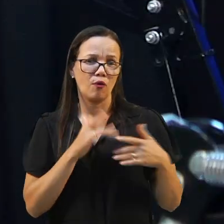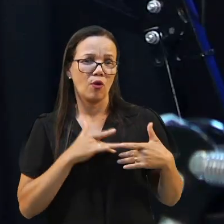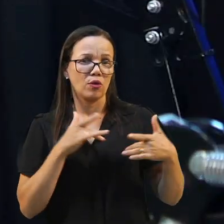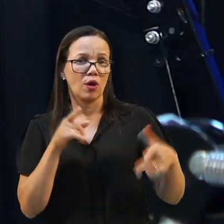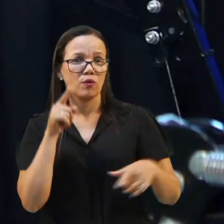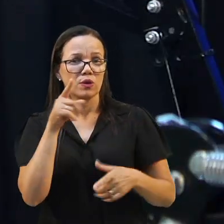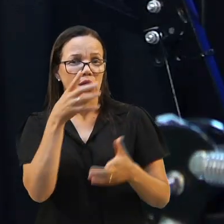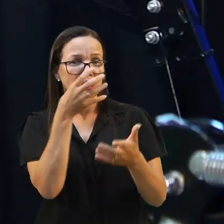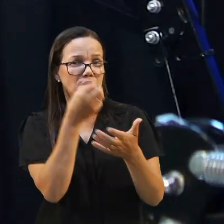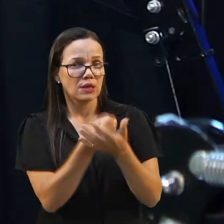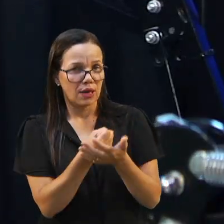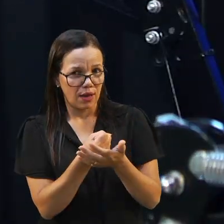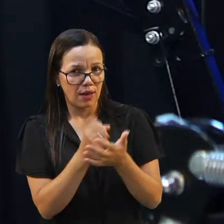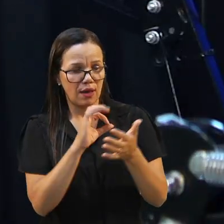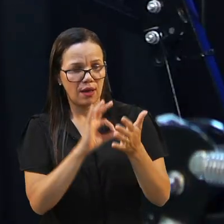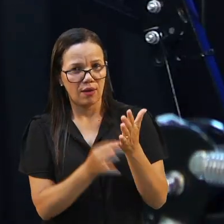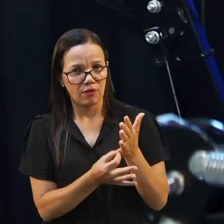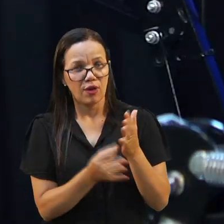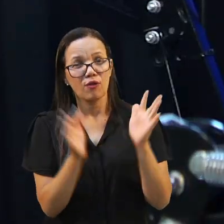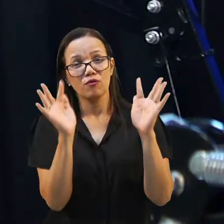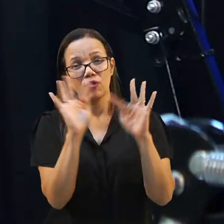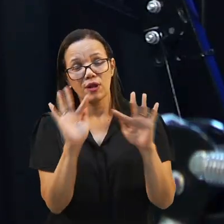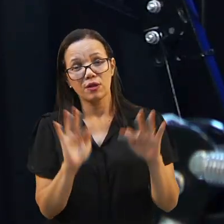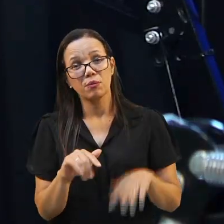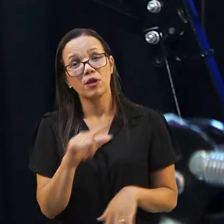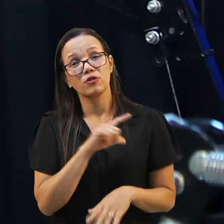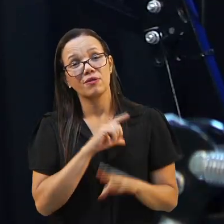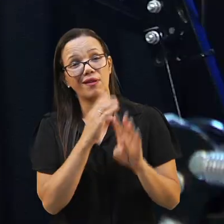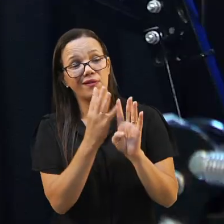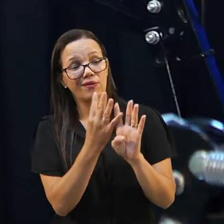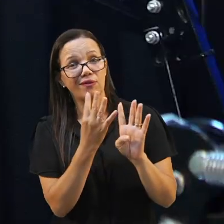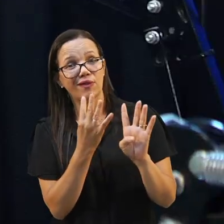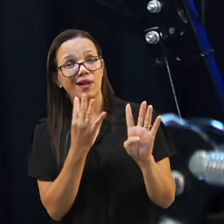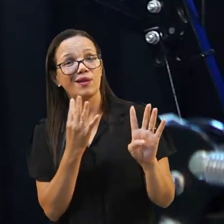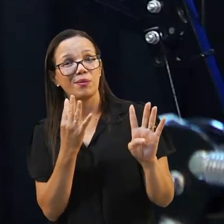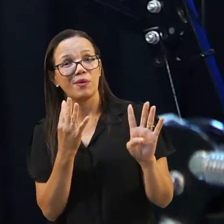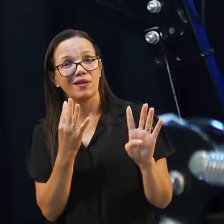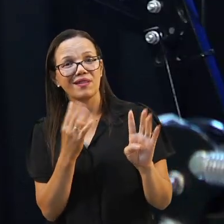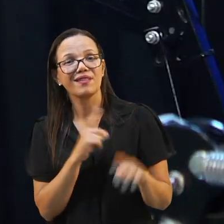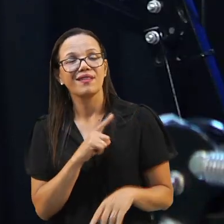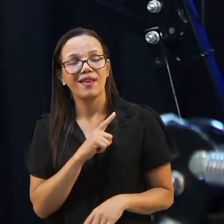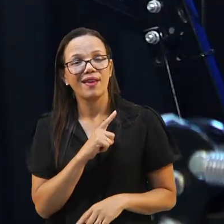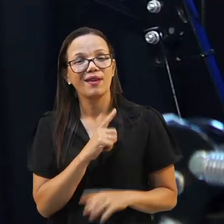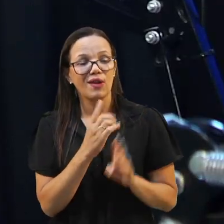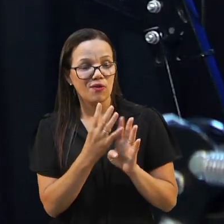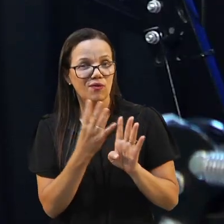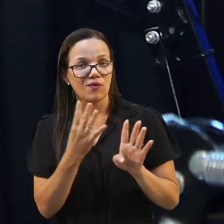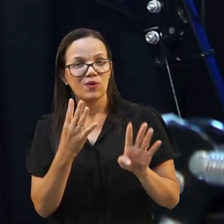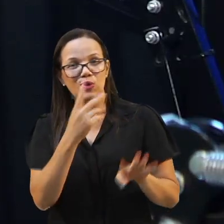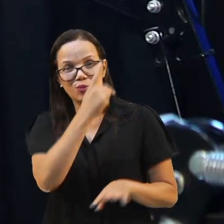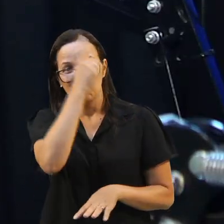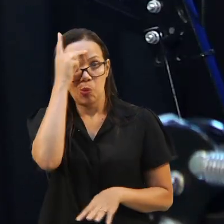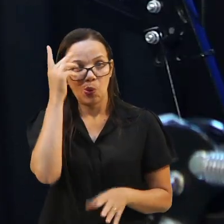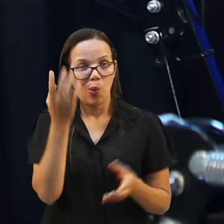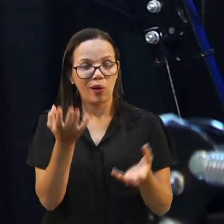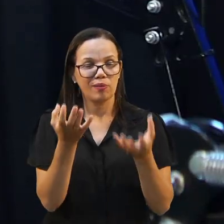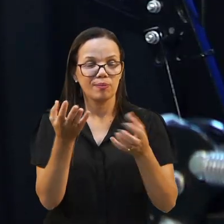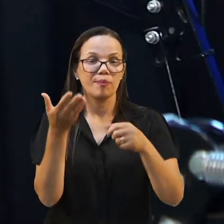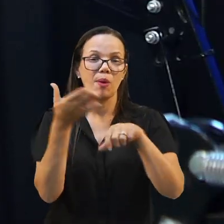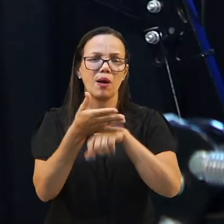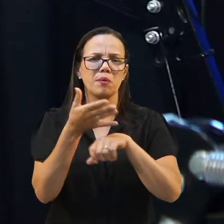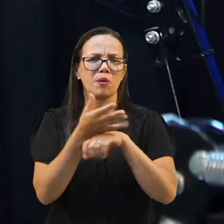se inscreve. Felizmente, a gente tem filas de pessoas que querem participar